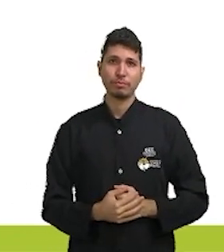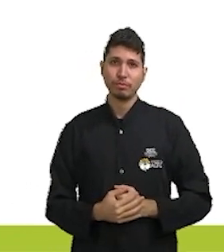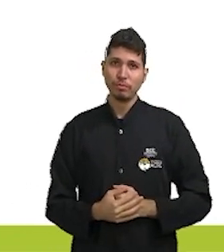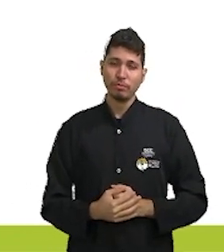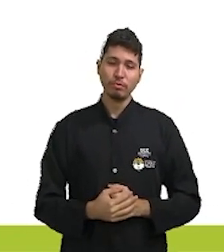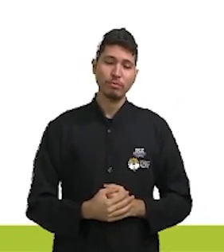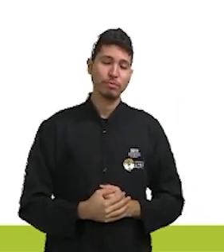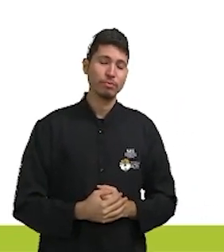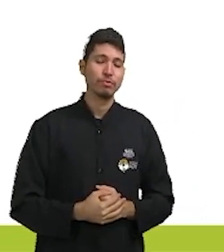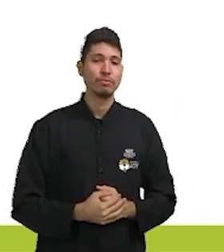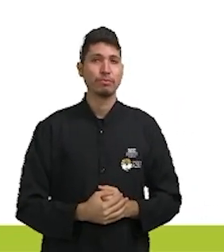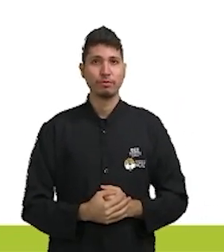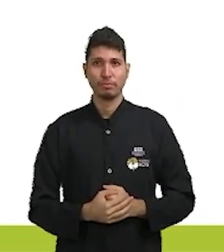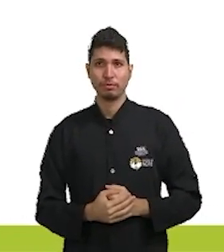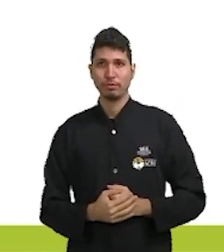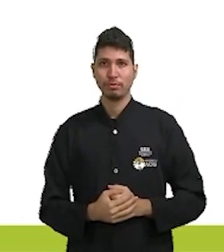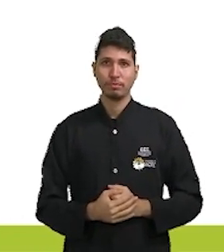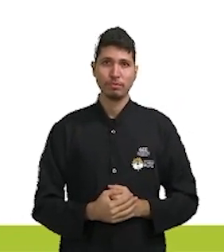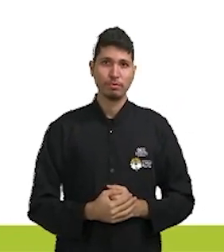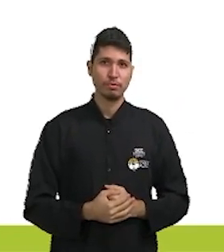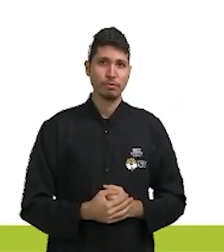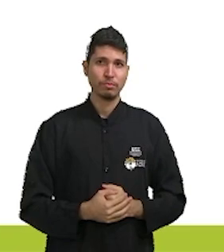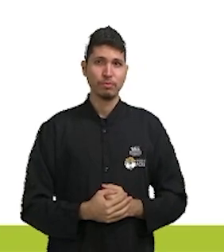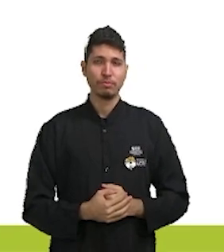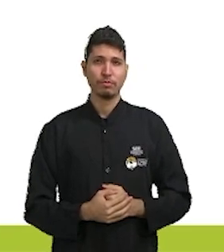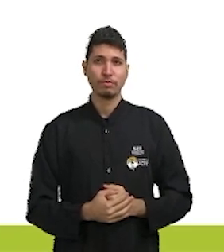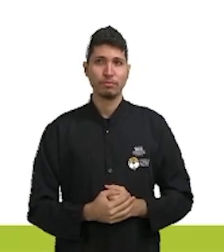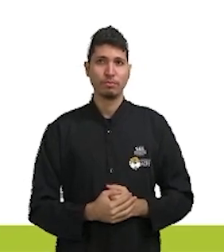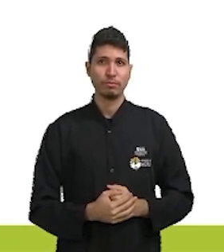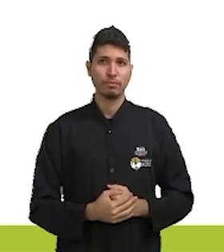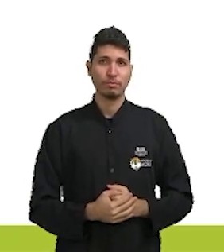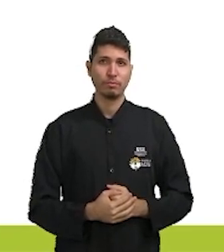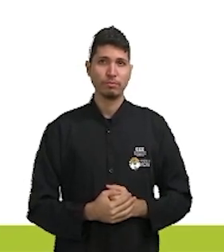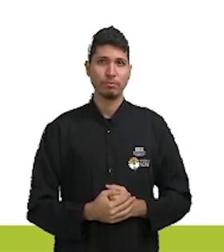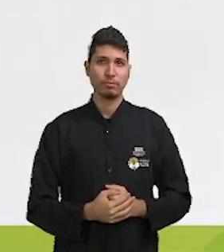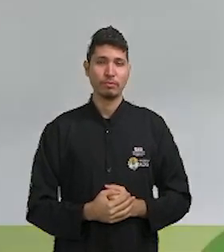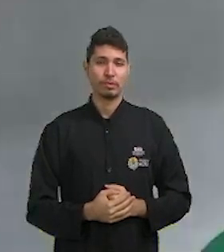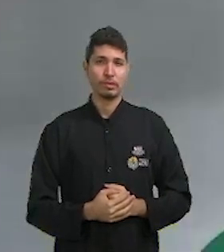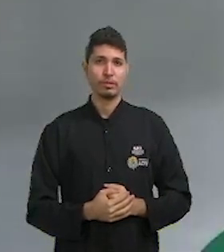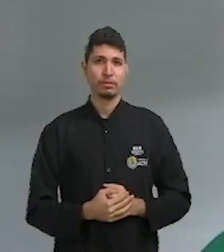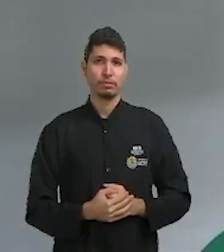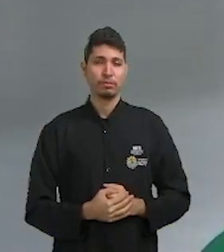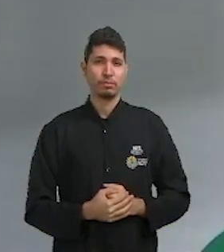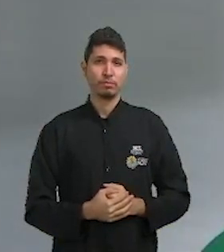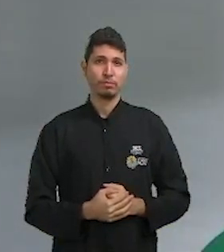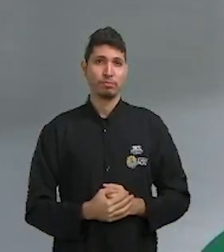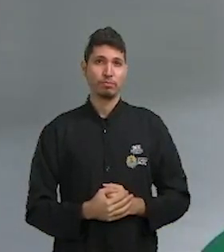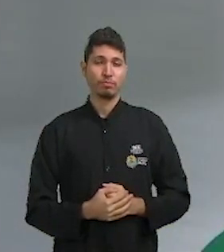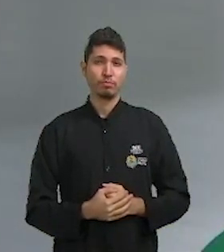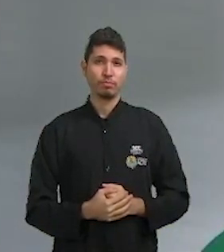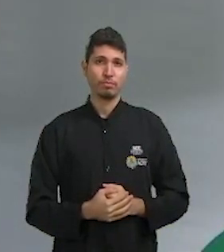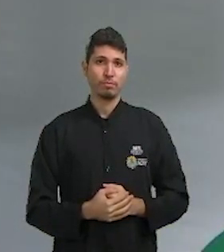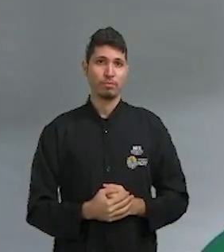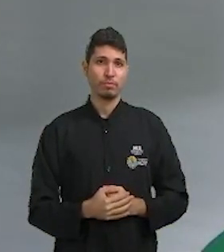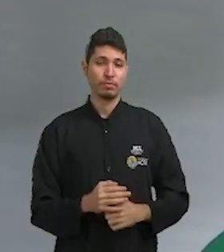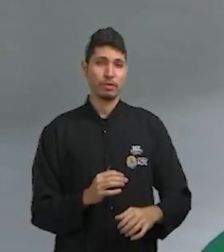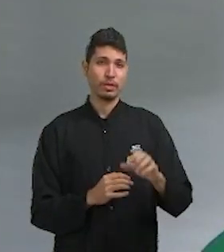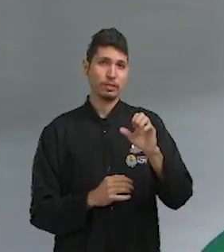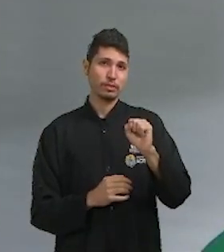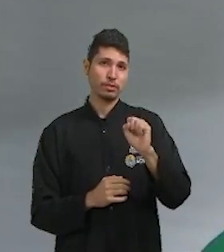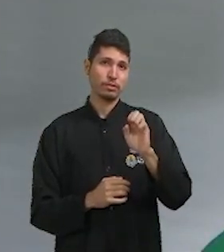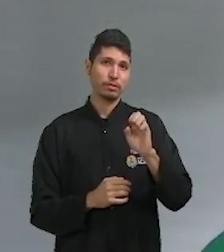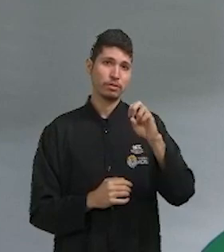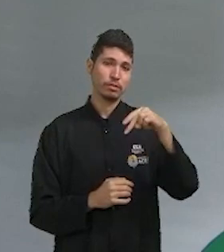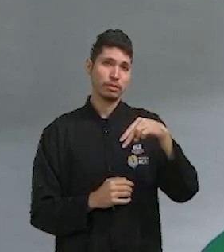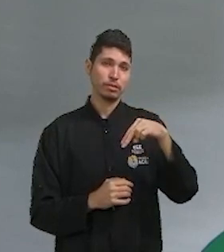E aqui, para vocês, bem no cantinho da tela, eu coloquei as reações de semi-reação.